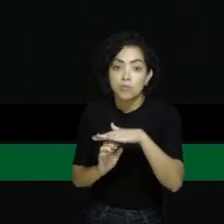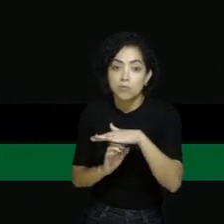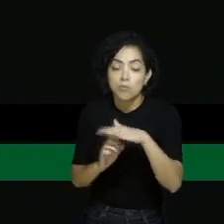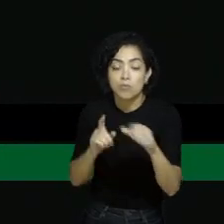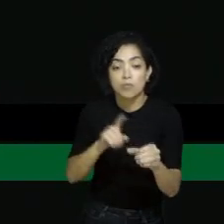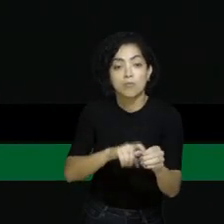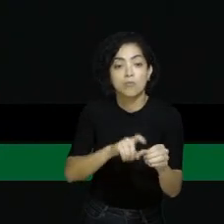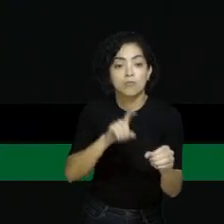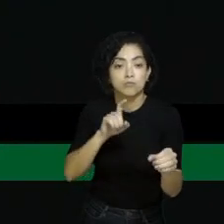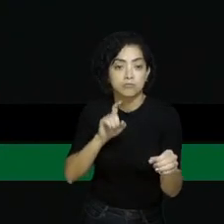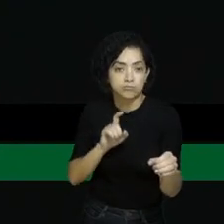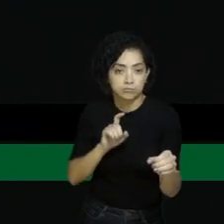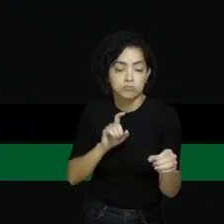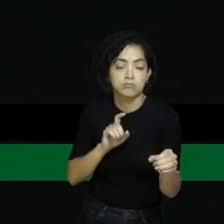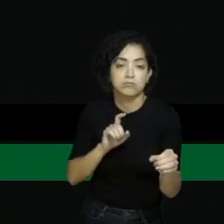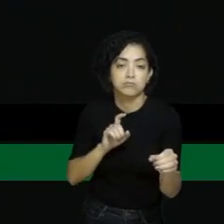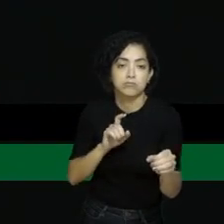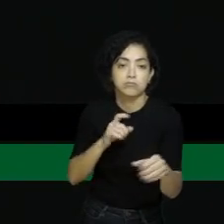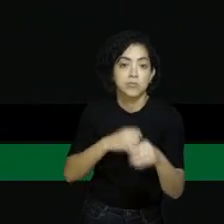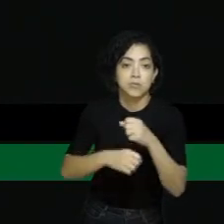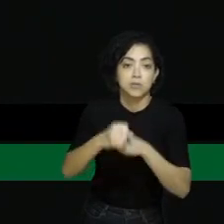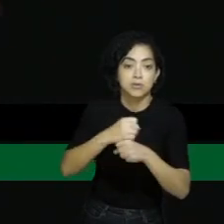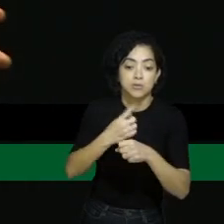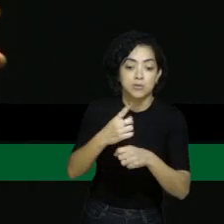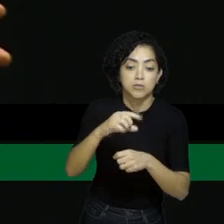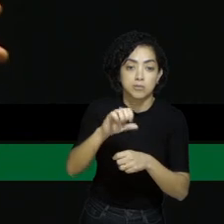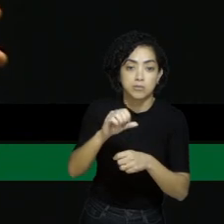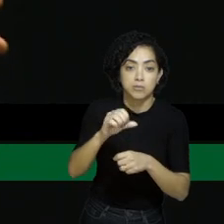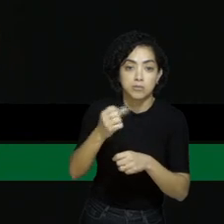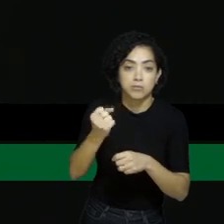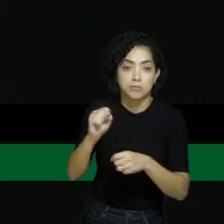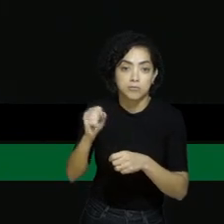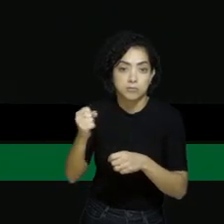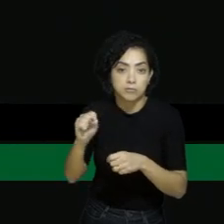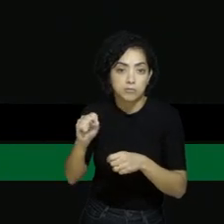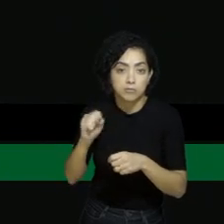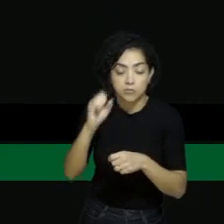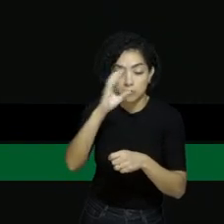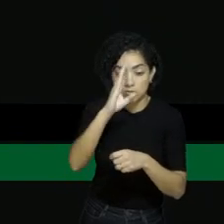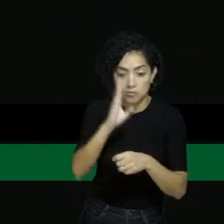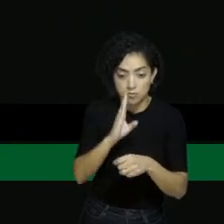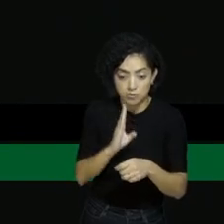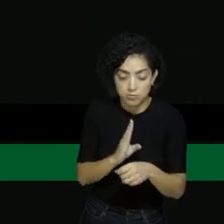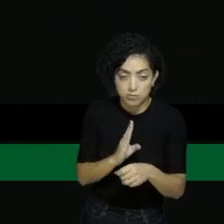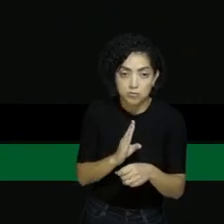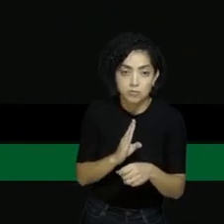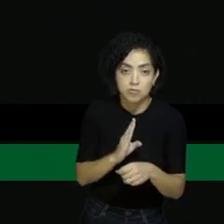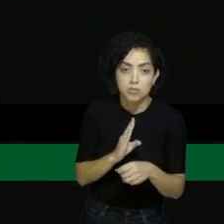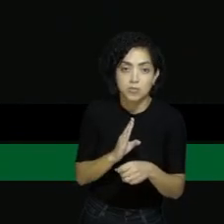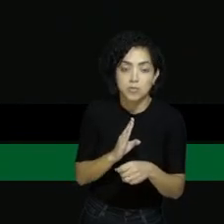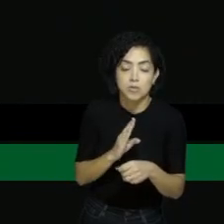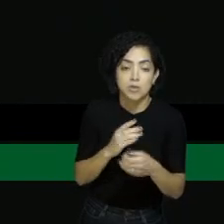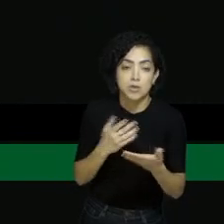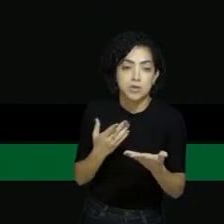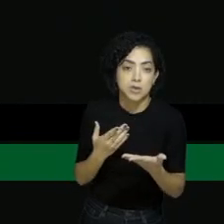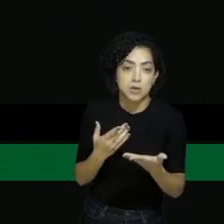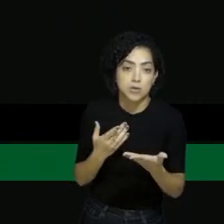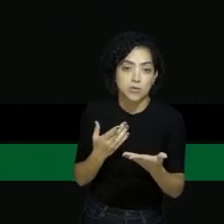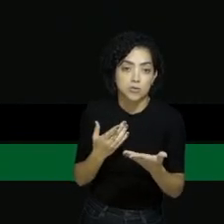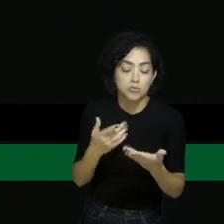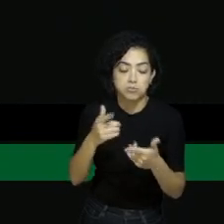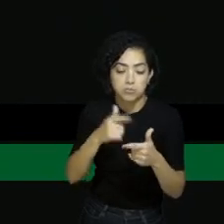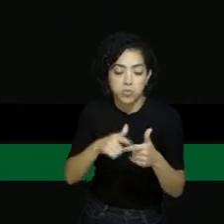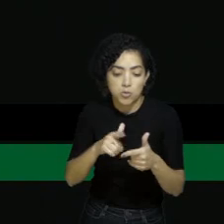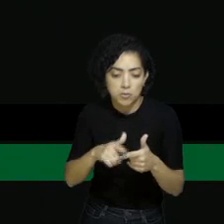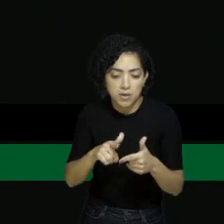independente. Desde a Constituição de 88, no Brasil, as cooperativas não sofrem mais a possibilidade